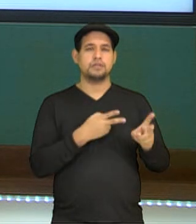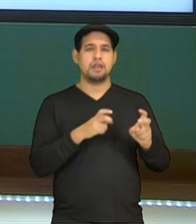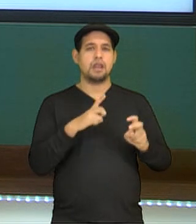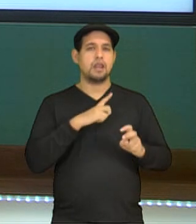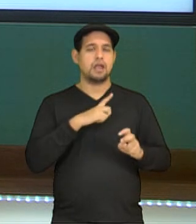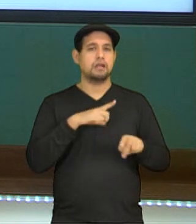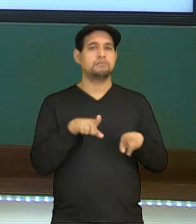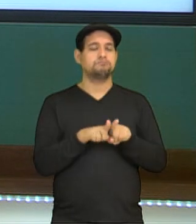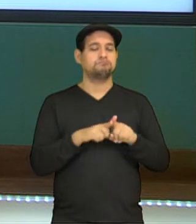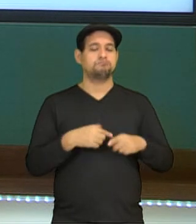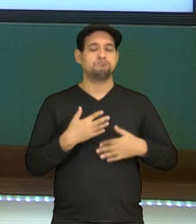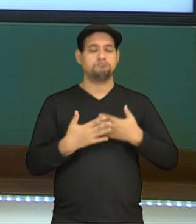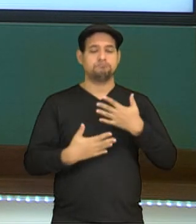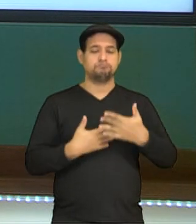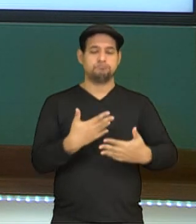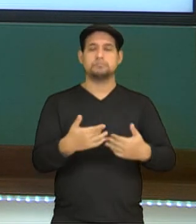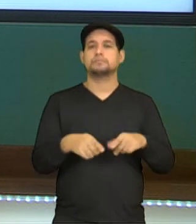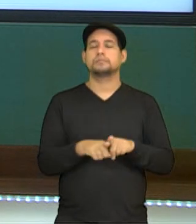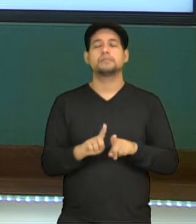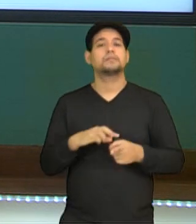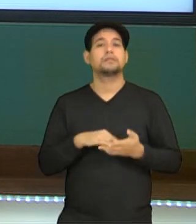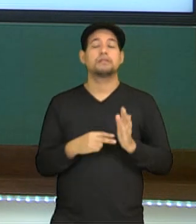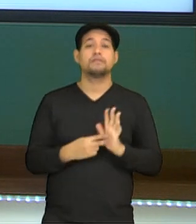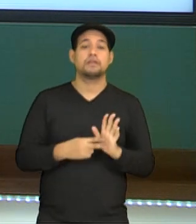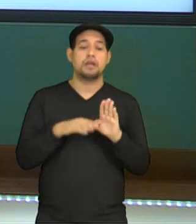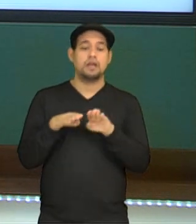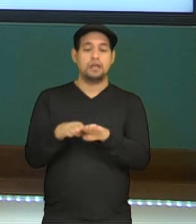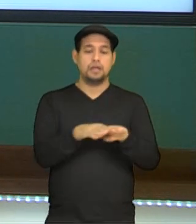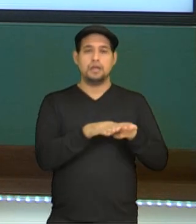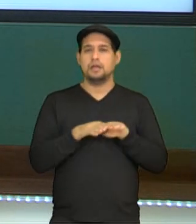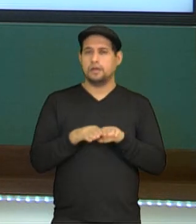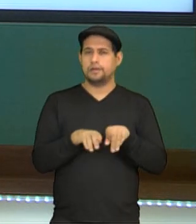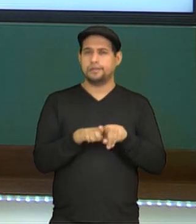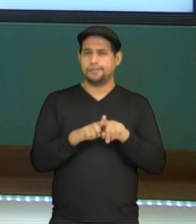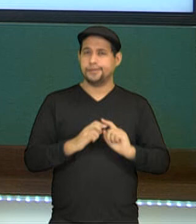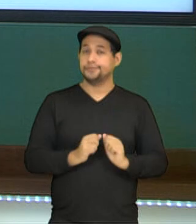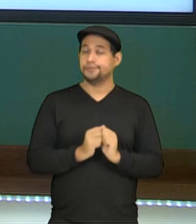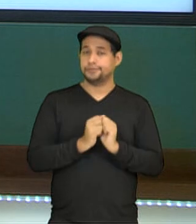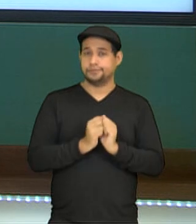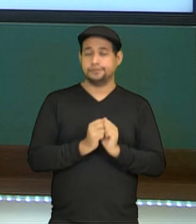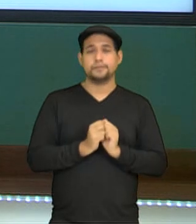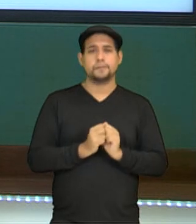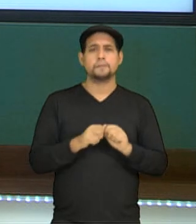né, a partir dessas aqui. Então, elas são equivalentes a essas, né,